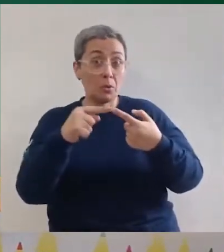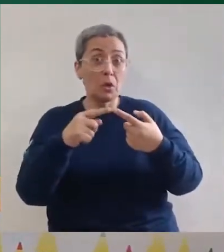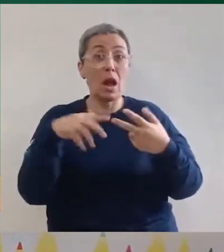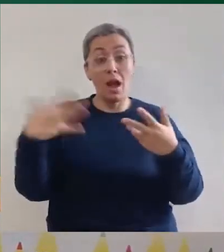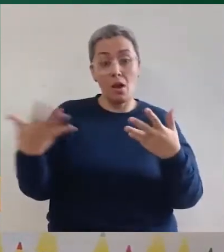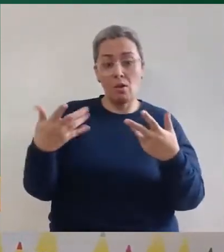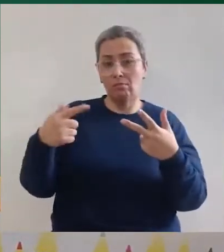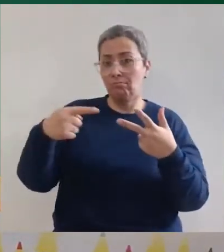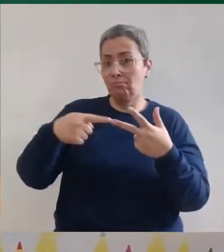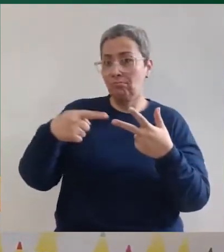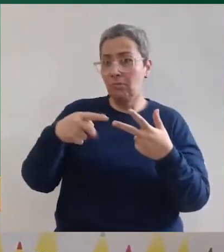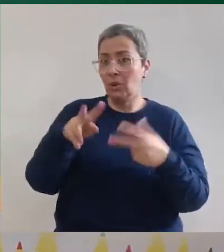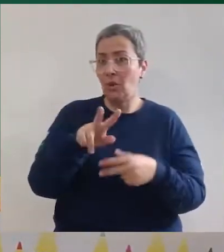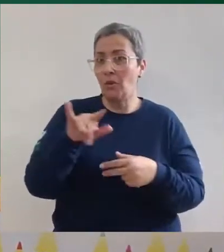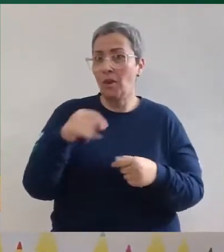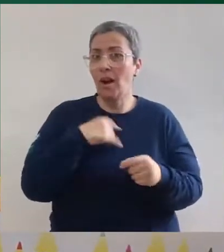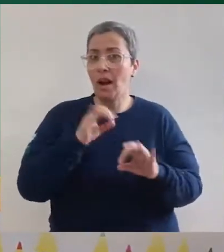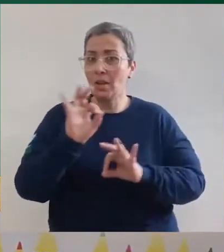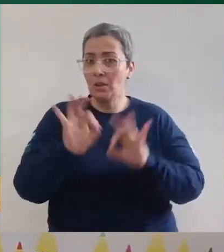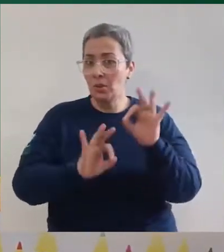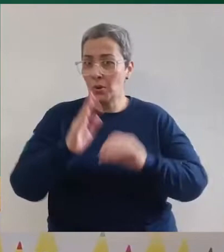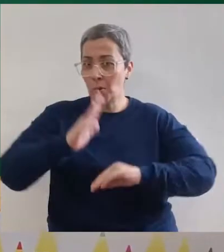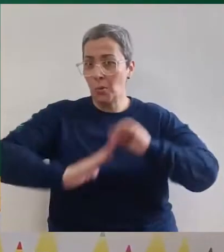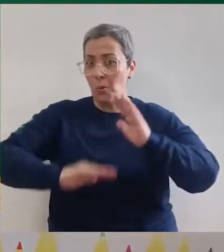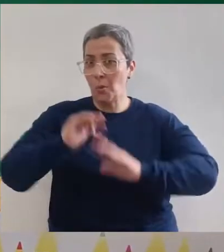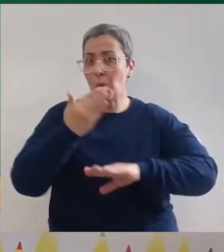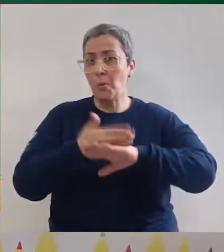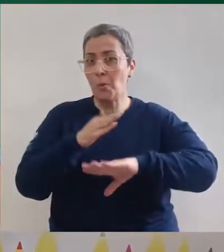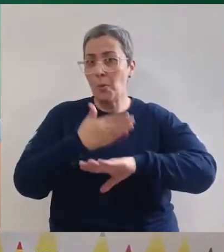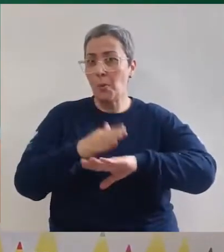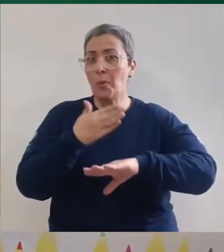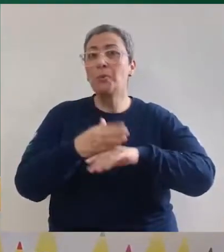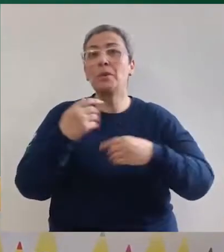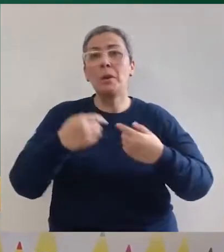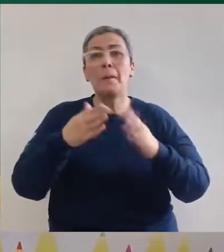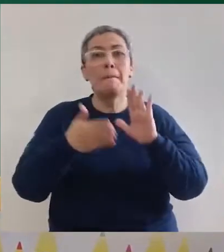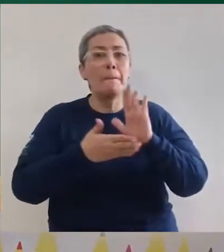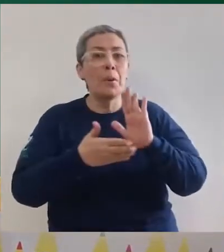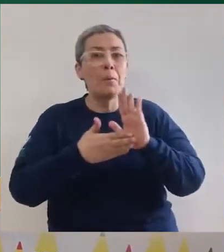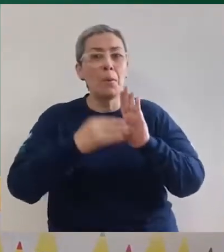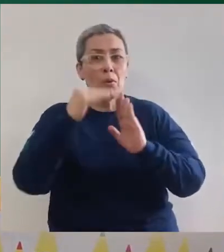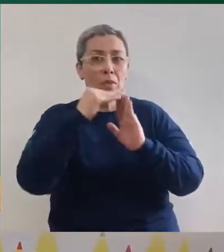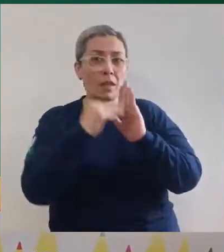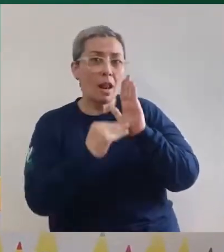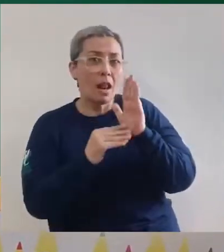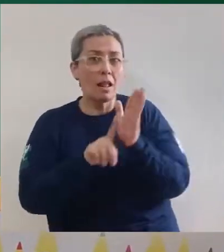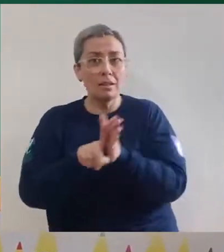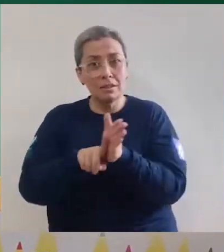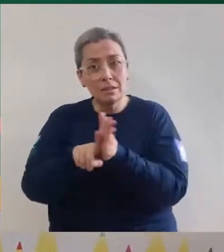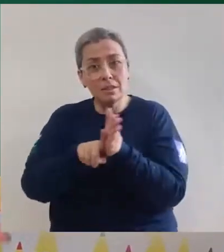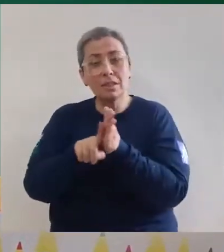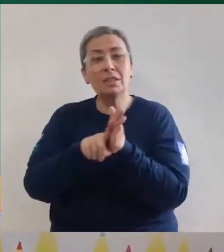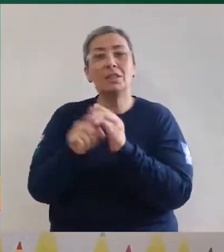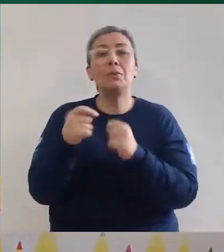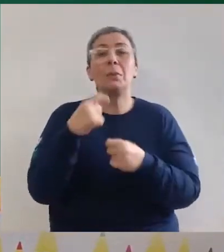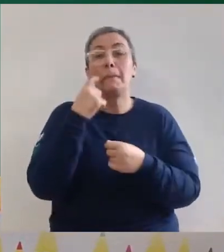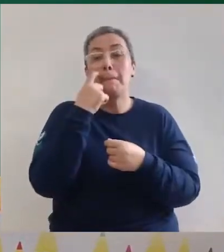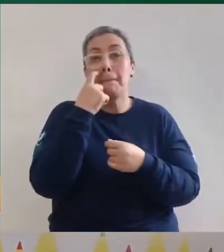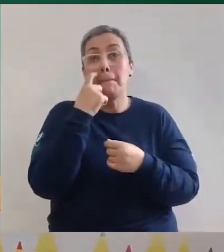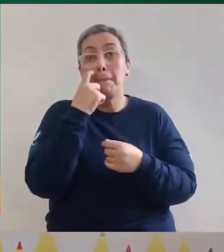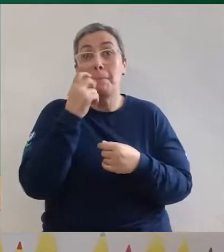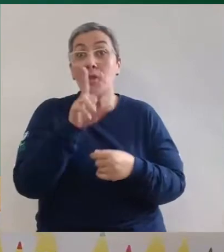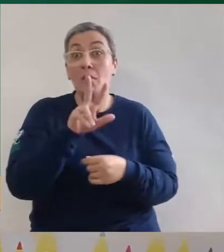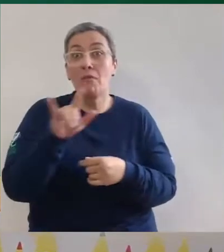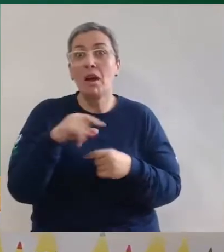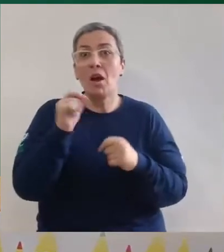1. Agora que vocês já exercitaram essa proposta de roteiro de investigação e de